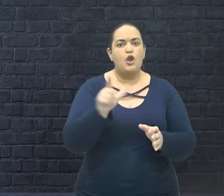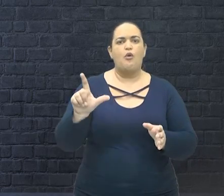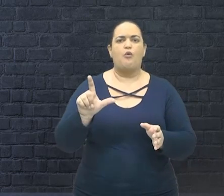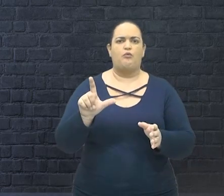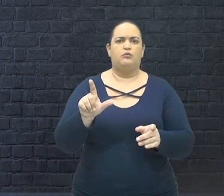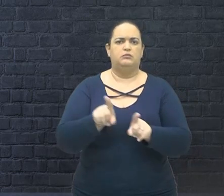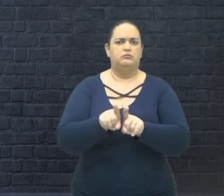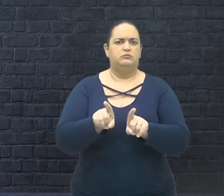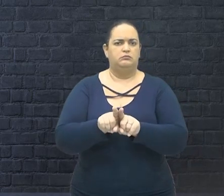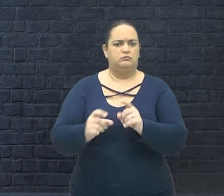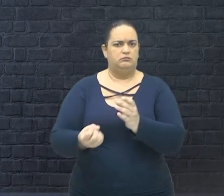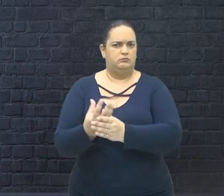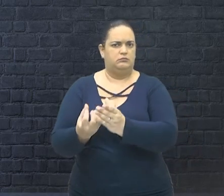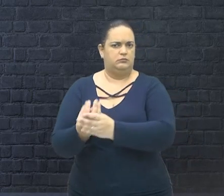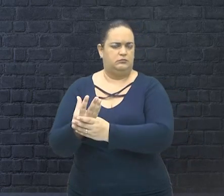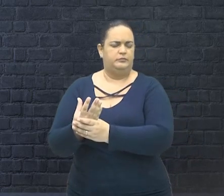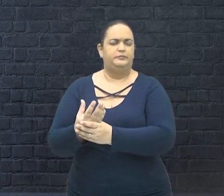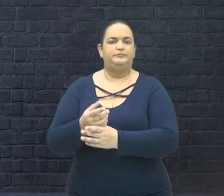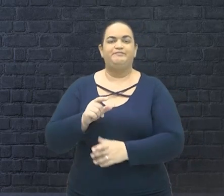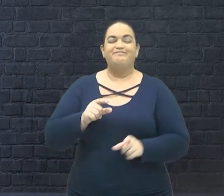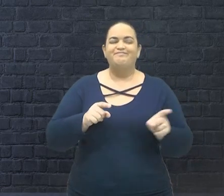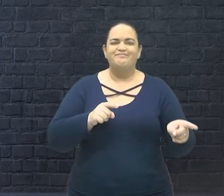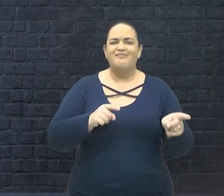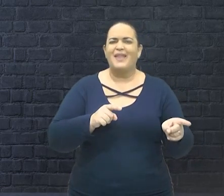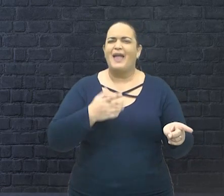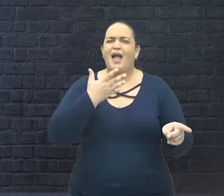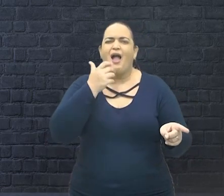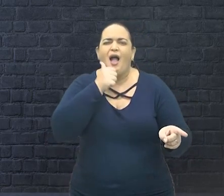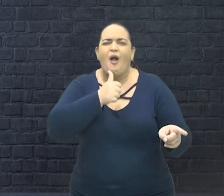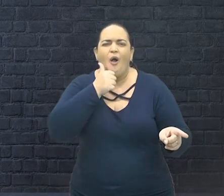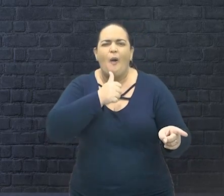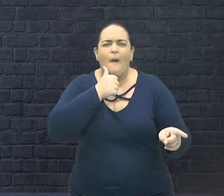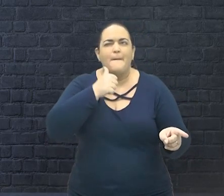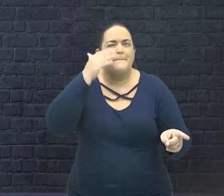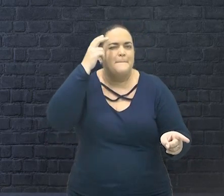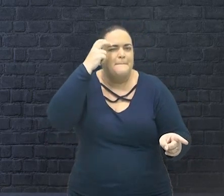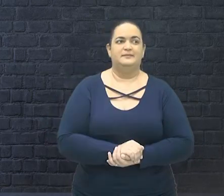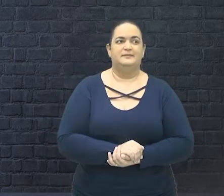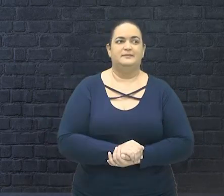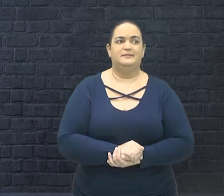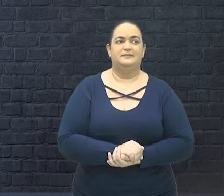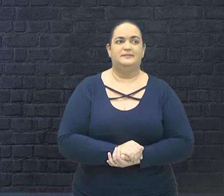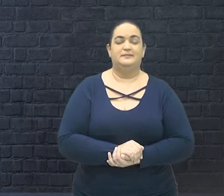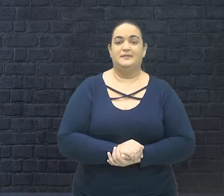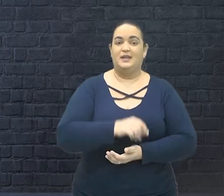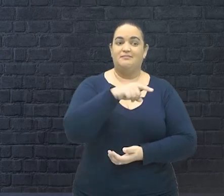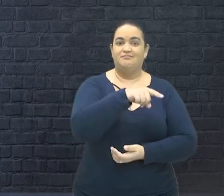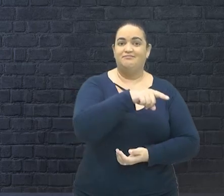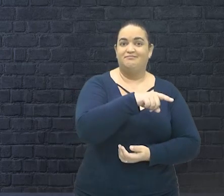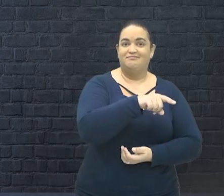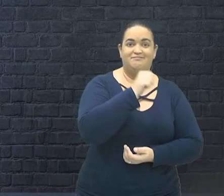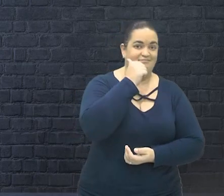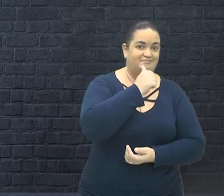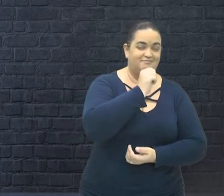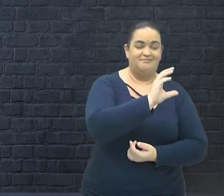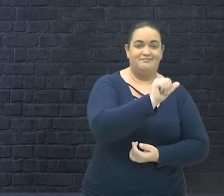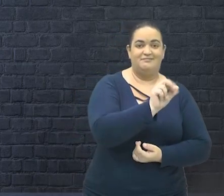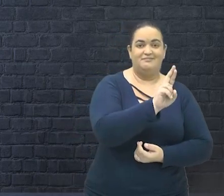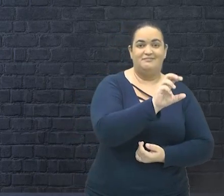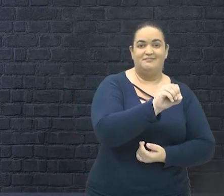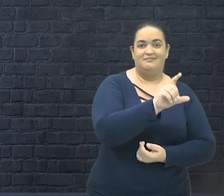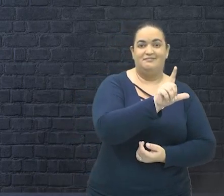a Carolina foi uma mulher muito talentosa. Carolina Maria Jesus foi